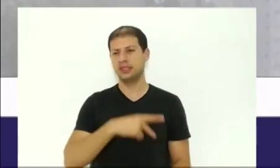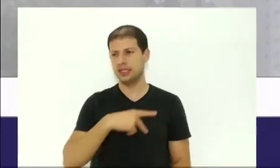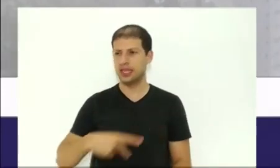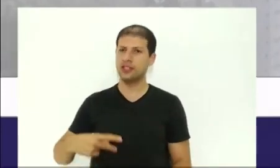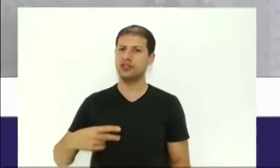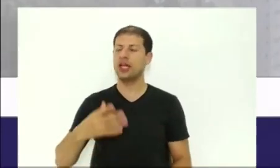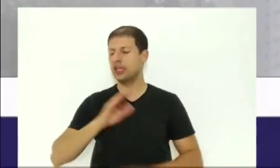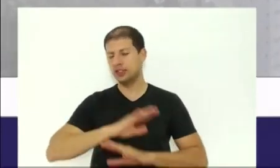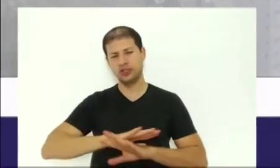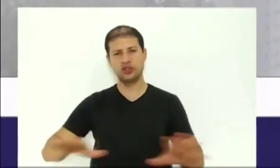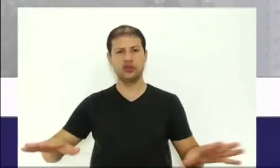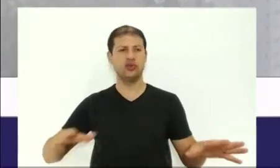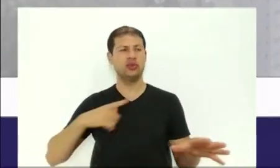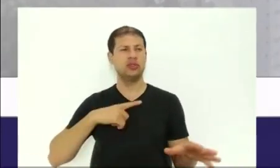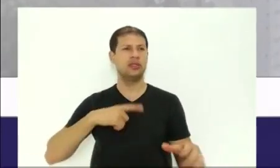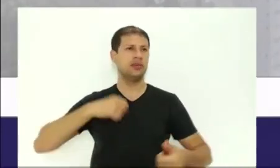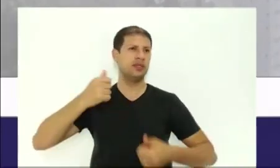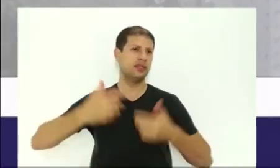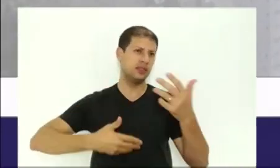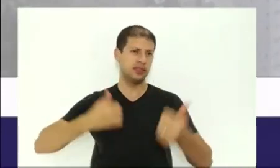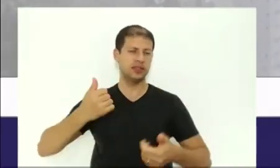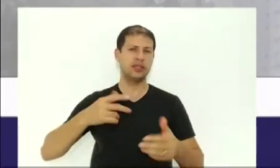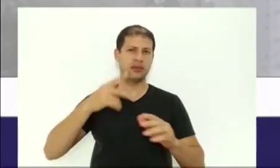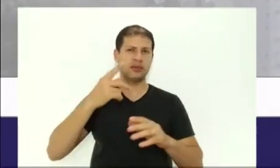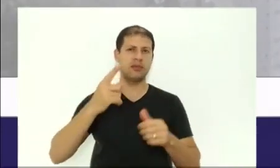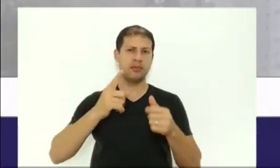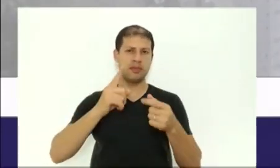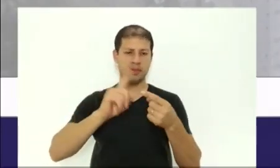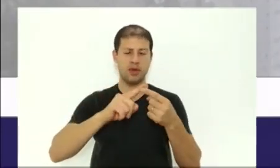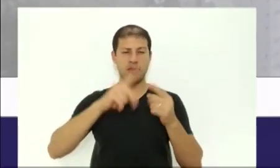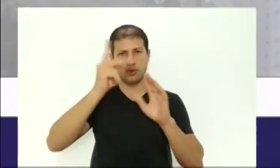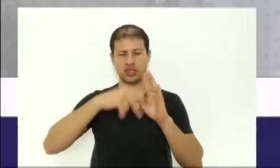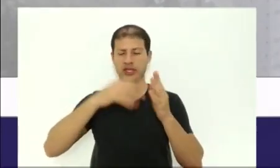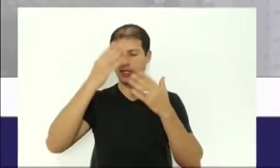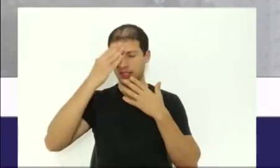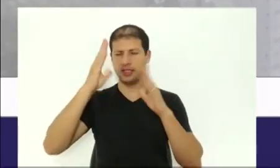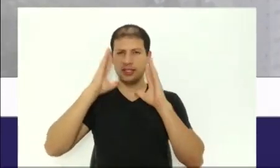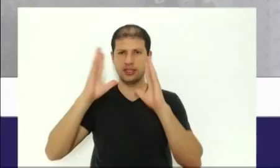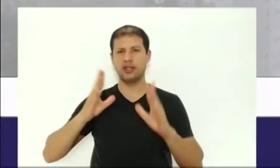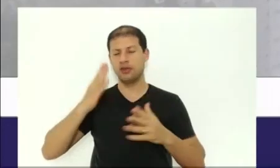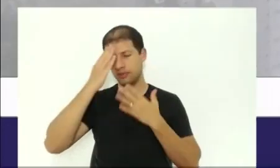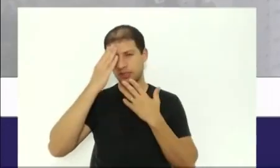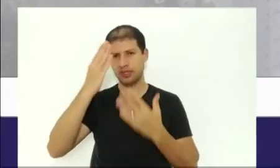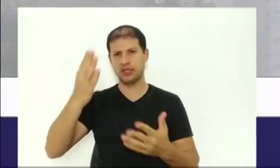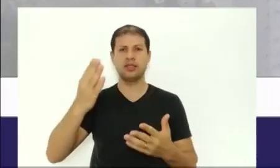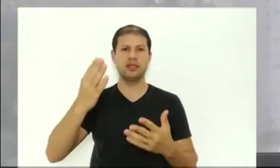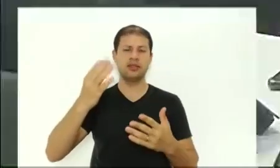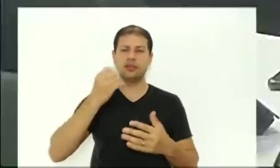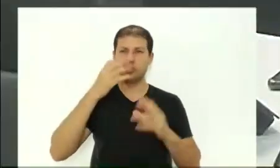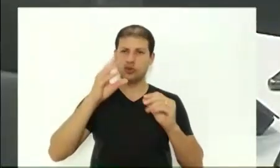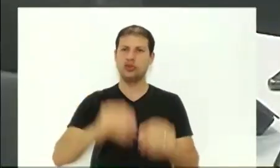que nós tínhamos para esse primeiro projeto. Agradeço a atenção de todos. Obrigado, uma boa noite.